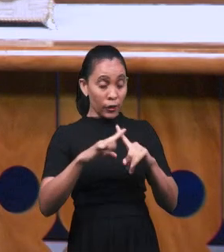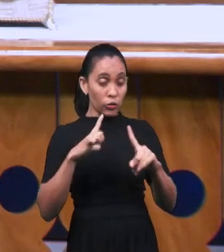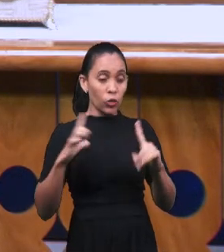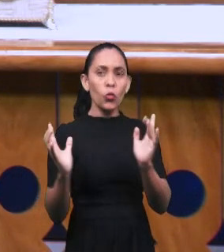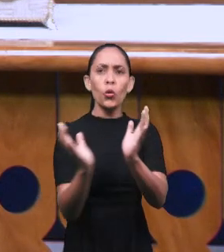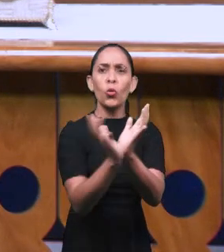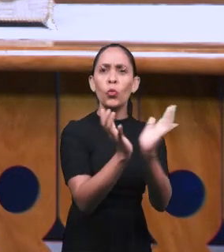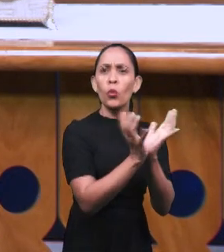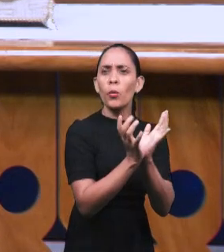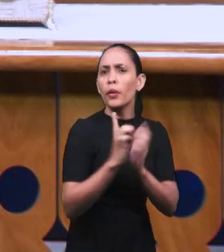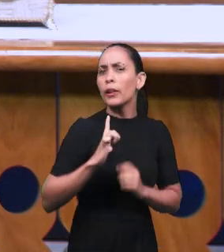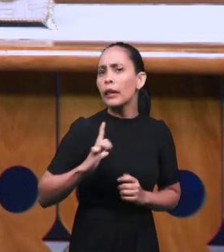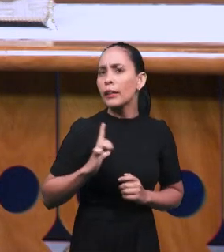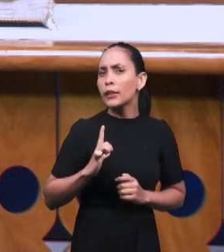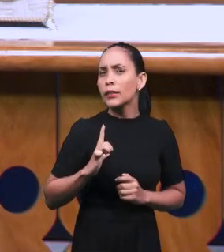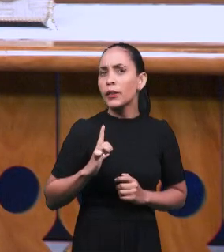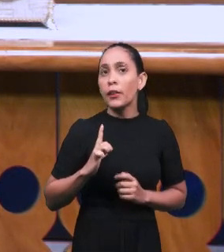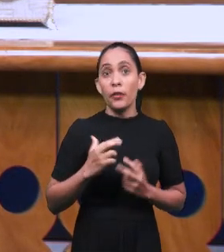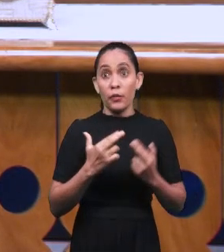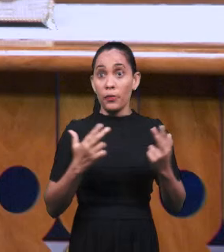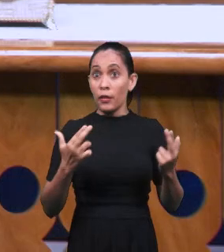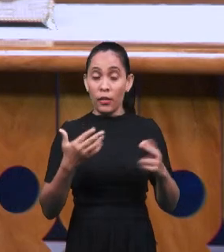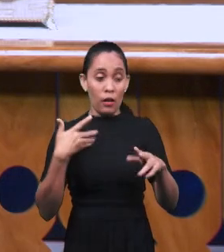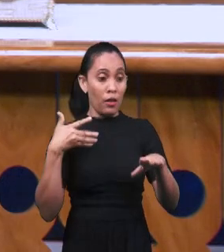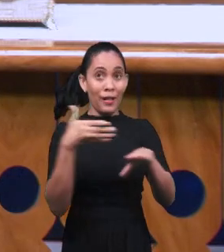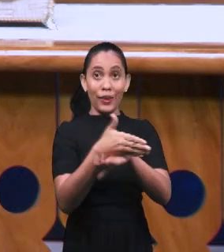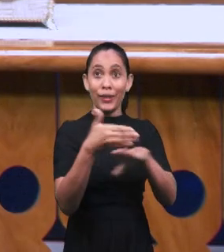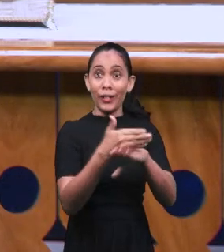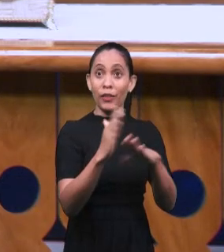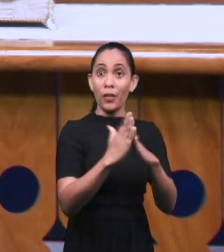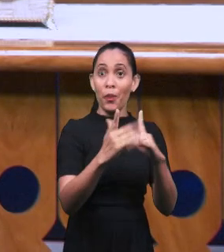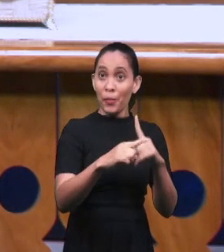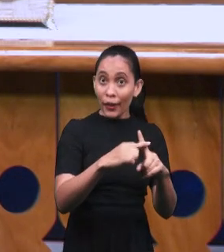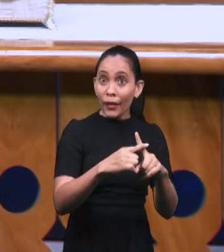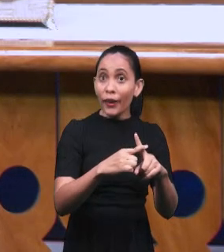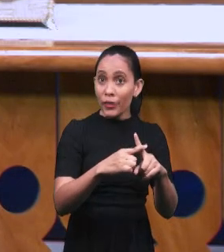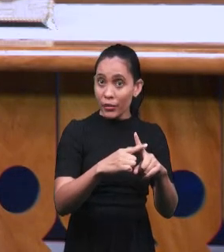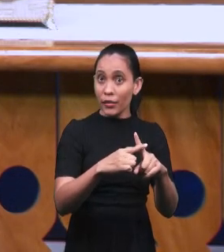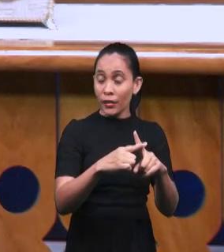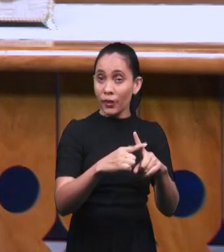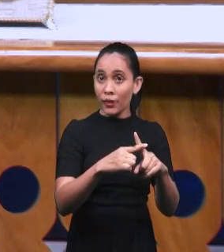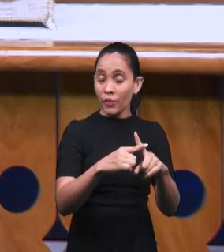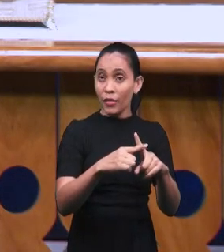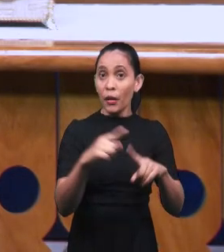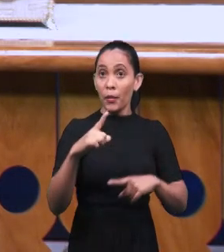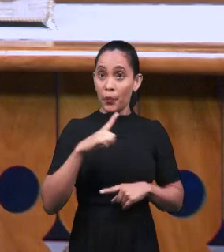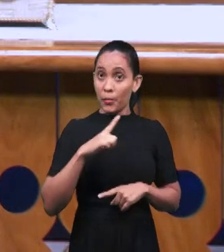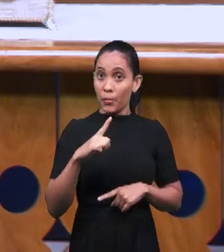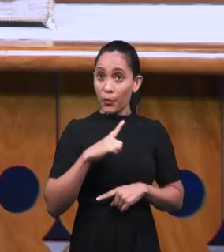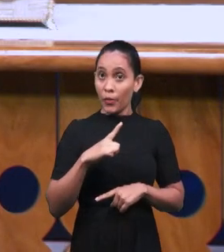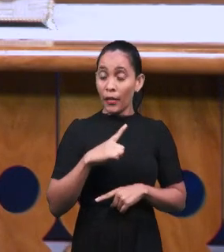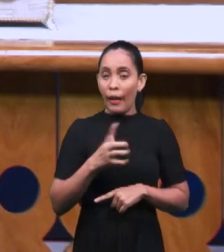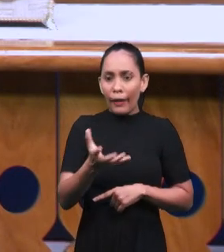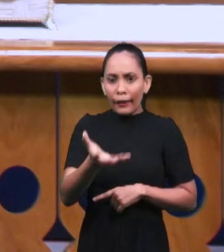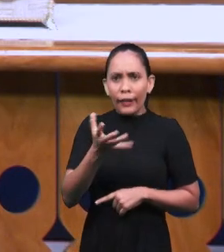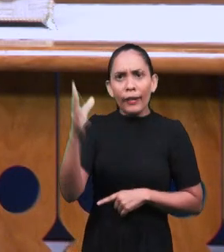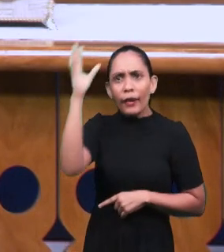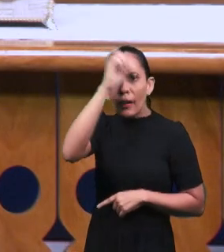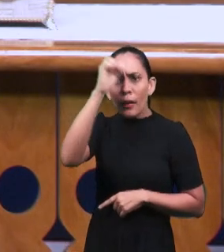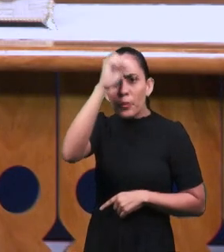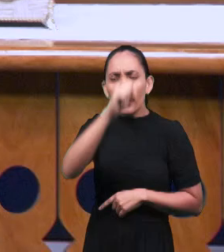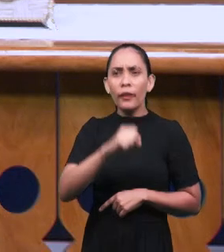vindo direto para dentro dos templos. Sabe para quê? Para ouvir isso que nós estamos dizendo aqui, que não é nenhuma novidade, que nem é